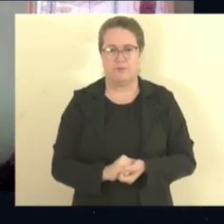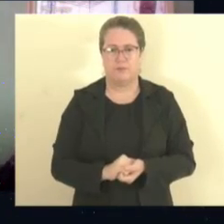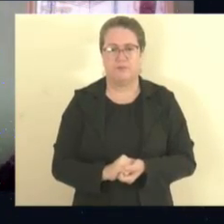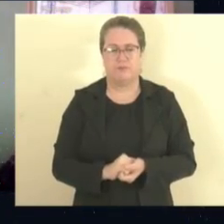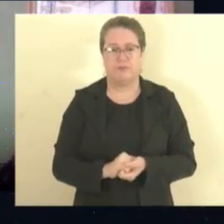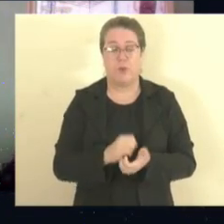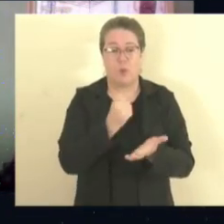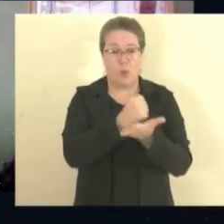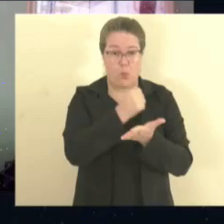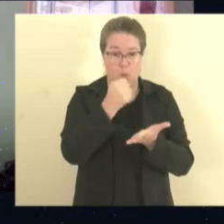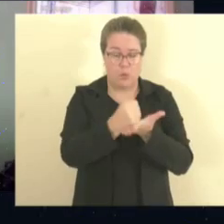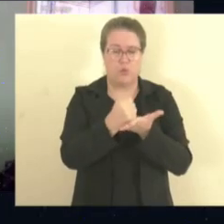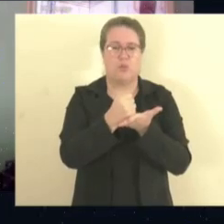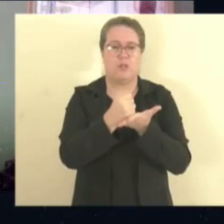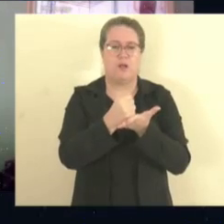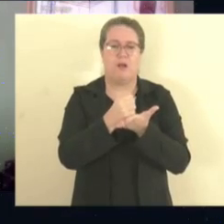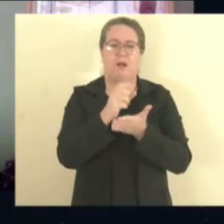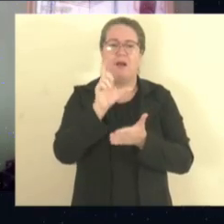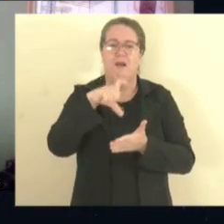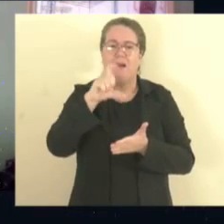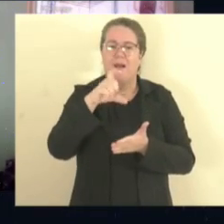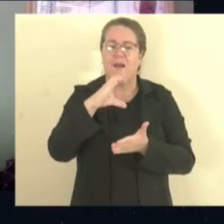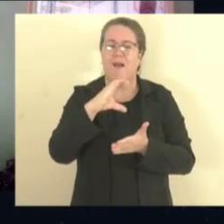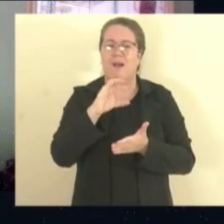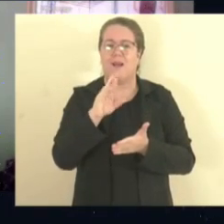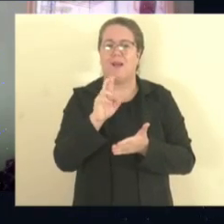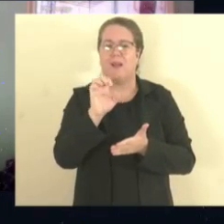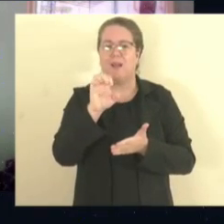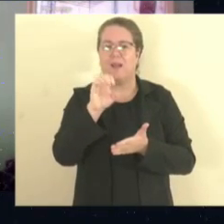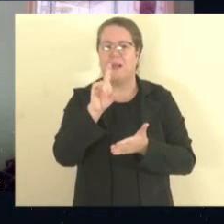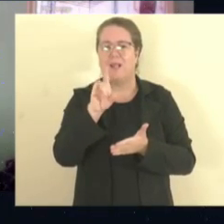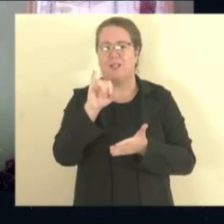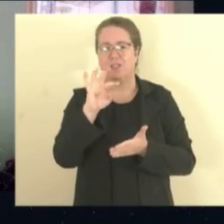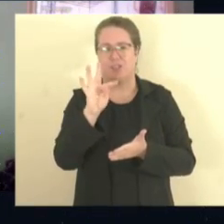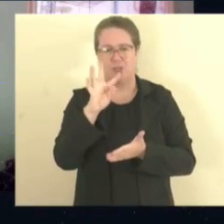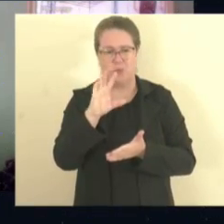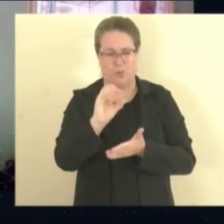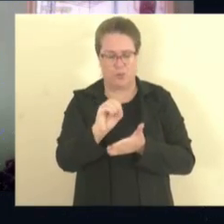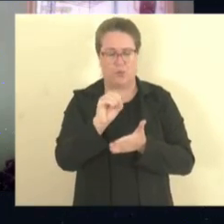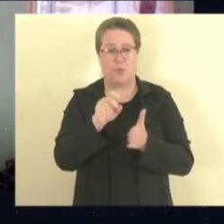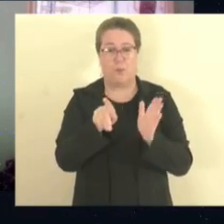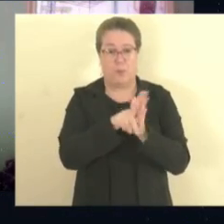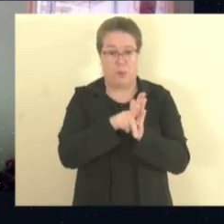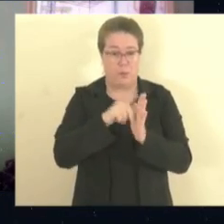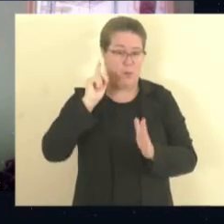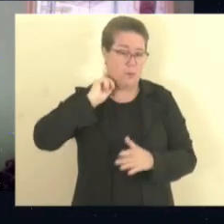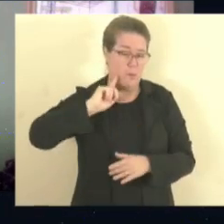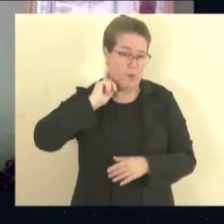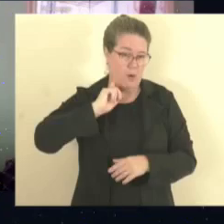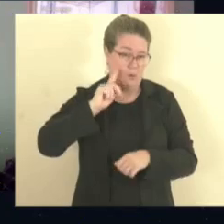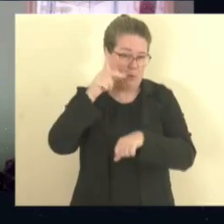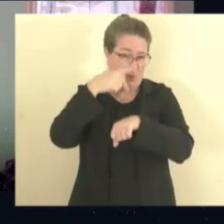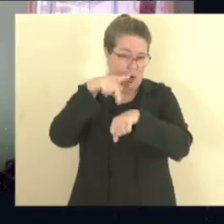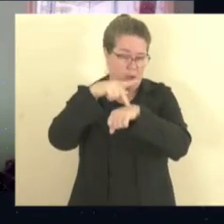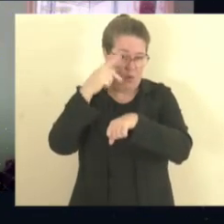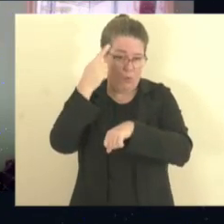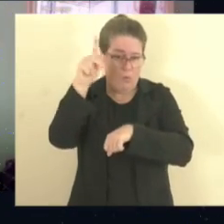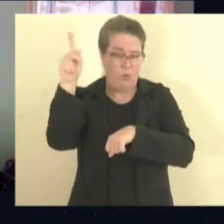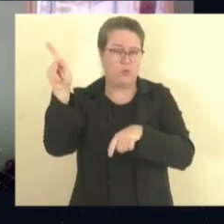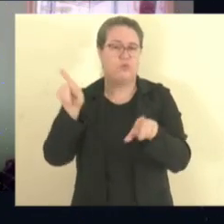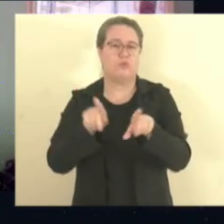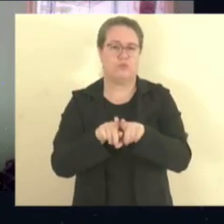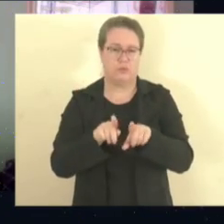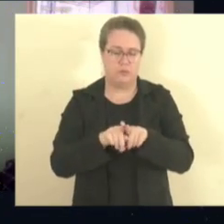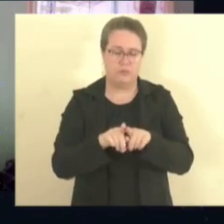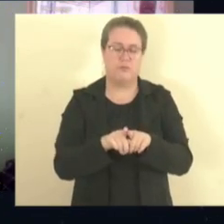a contratar operações de crédito com o Banco Internacional para Reestruturação e Desenvolvimento, o BIRD, e da outras providências.